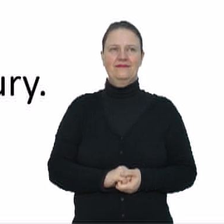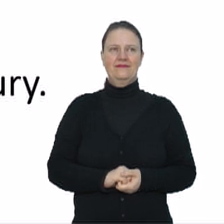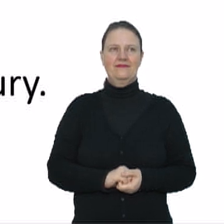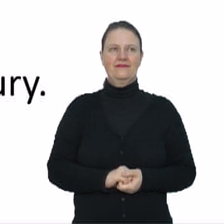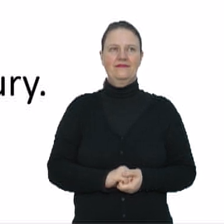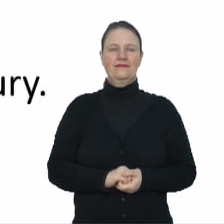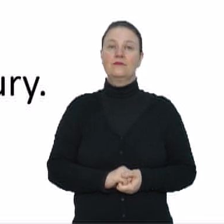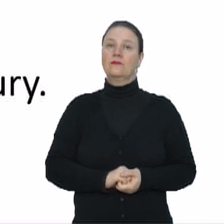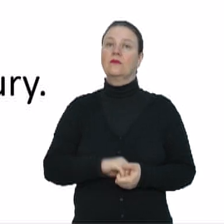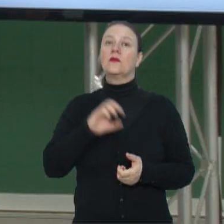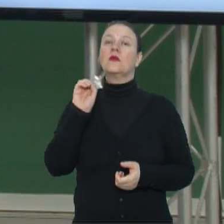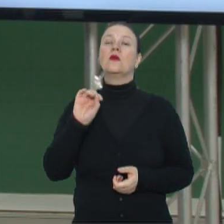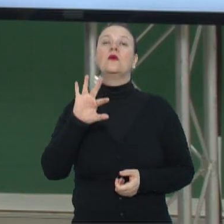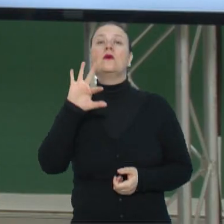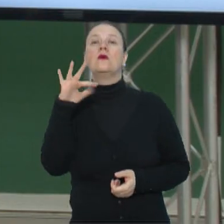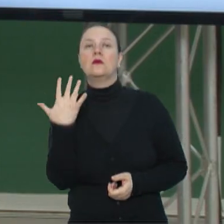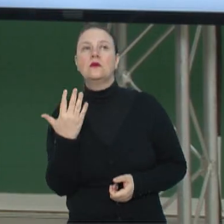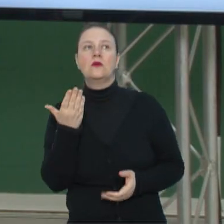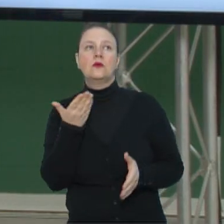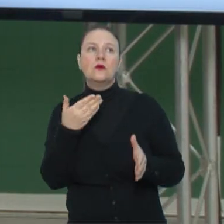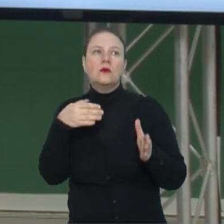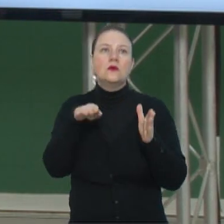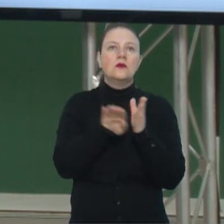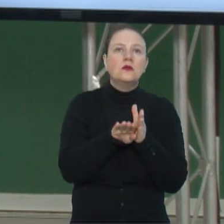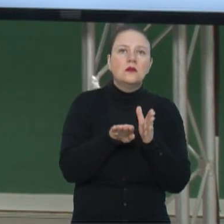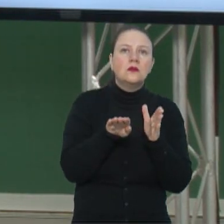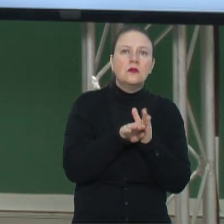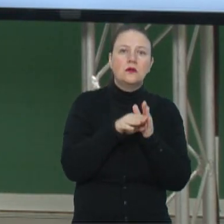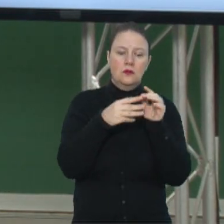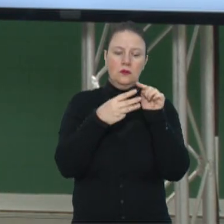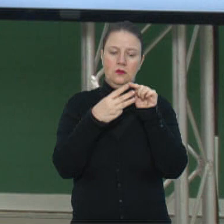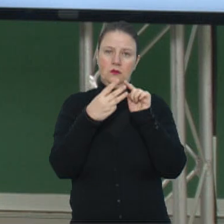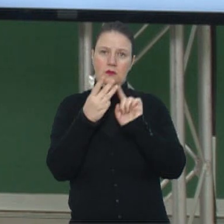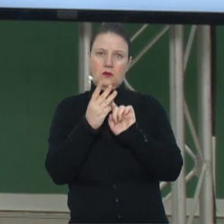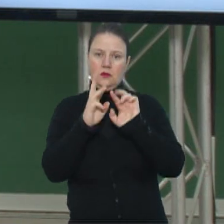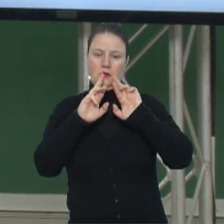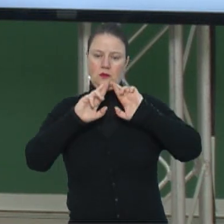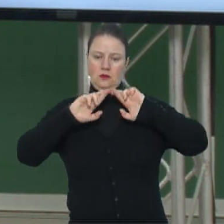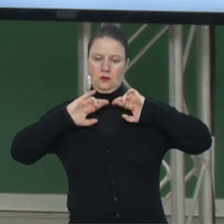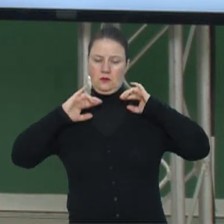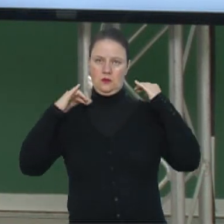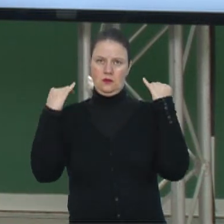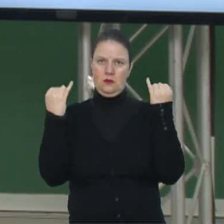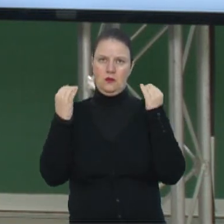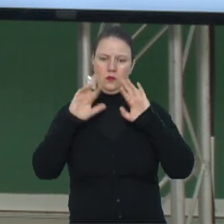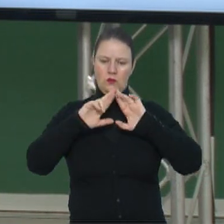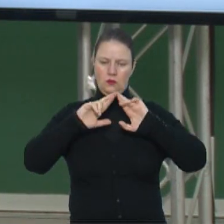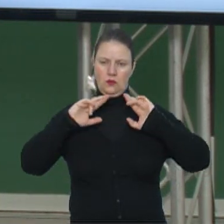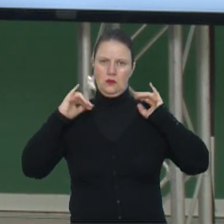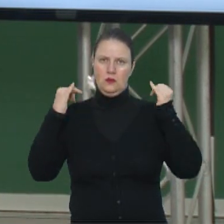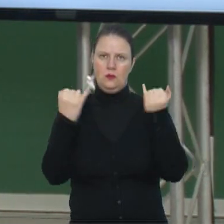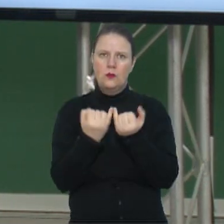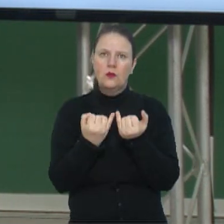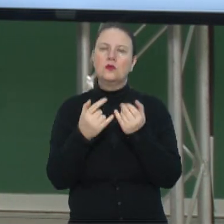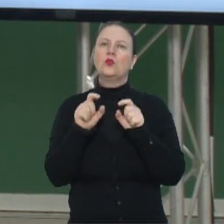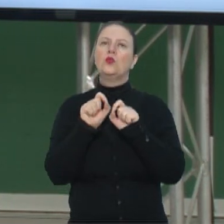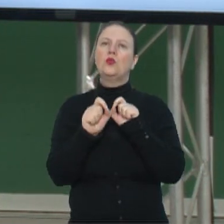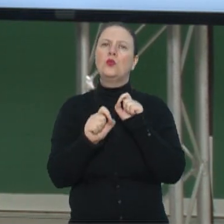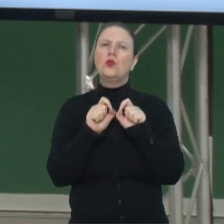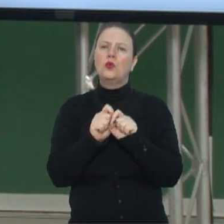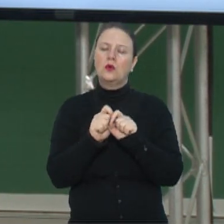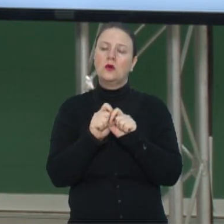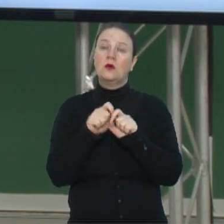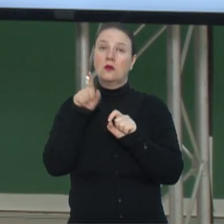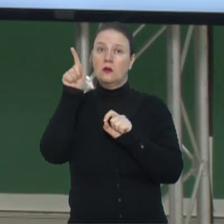century. Então, aconteceu com a chegada de três tribos germânicas até a Grã-Bretanha. Então,